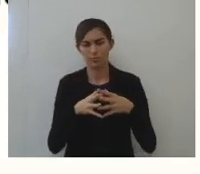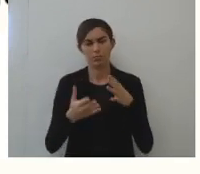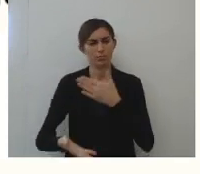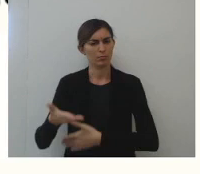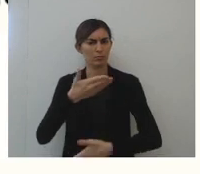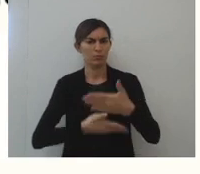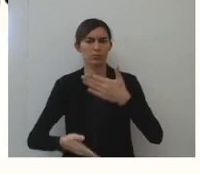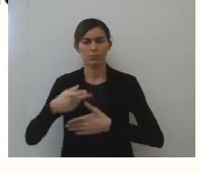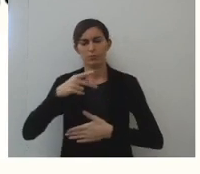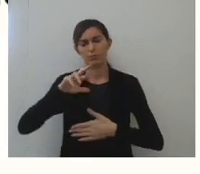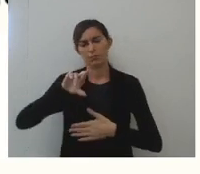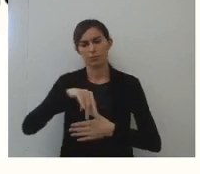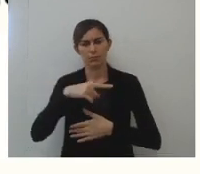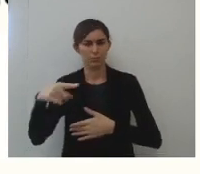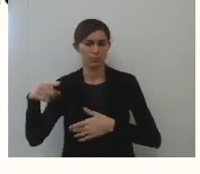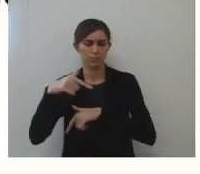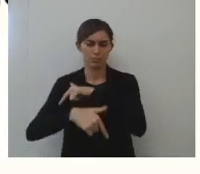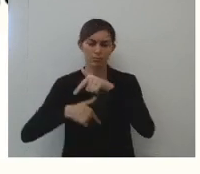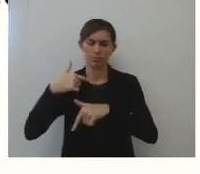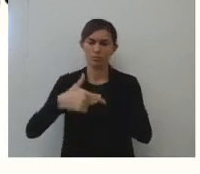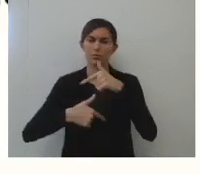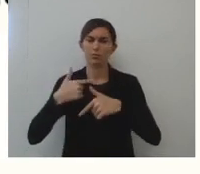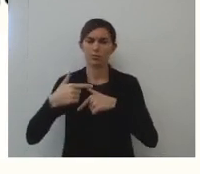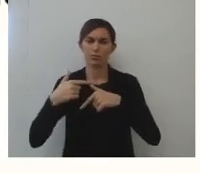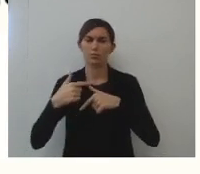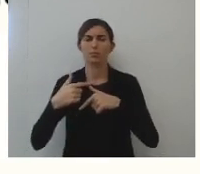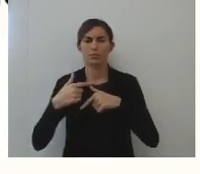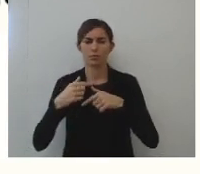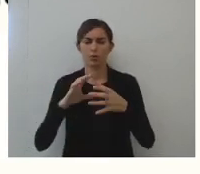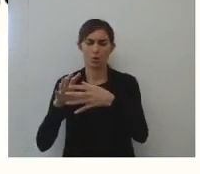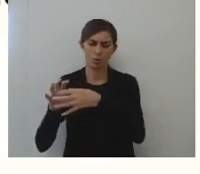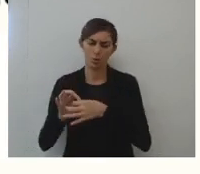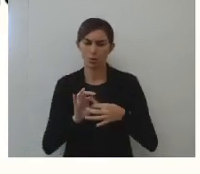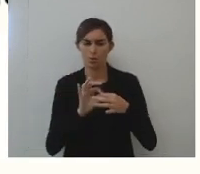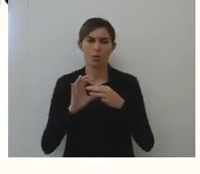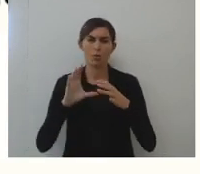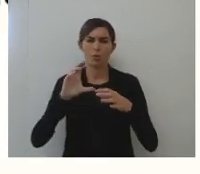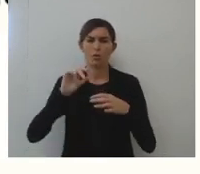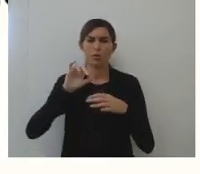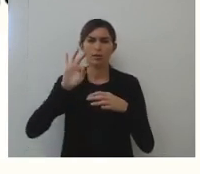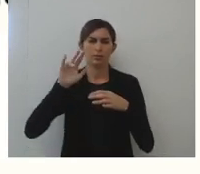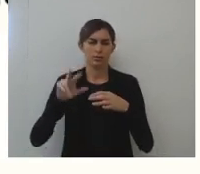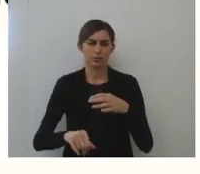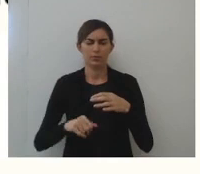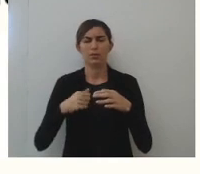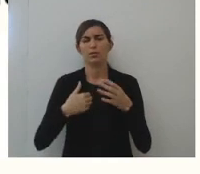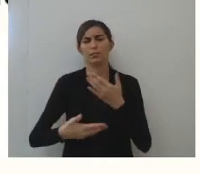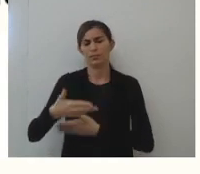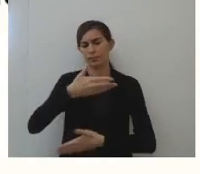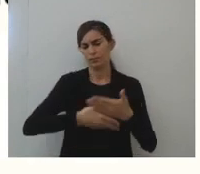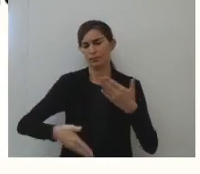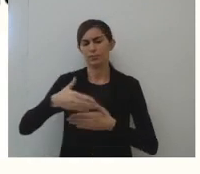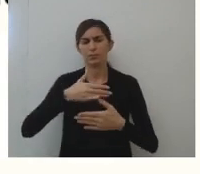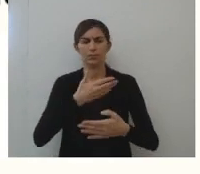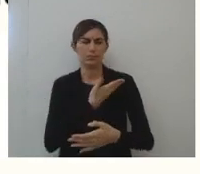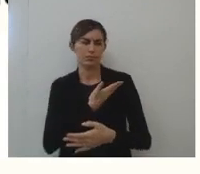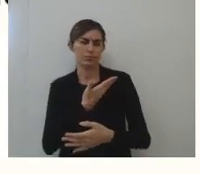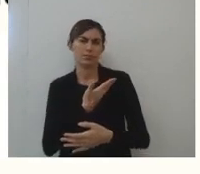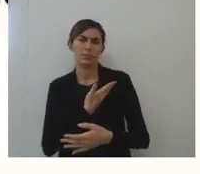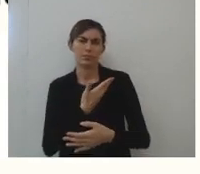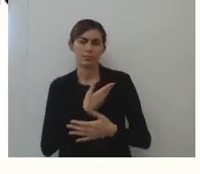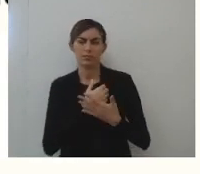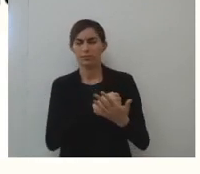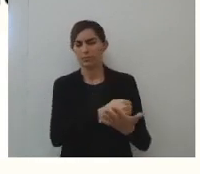de produção e os frutos do trabalho eram propriedade coletiva, as relações de produção eram relações de amizade